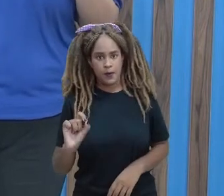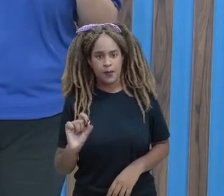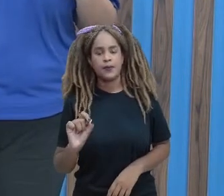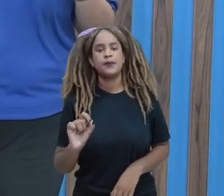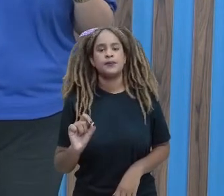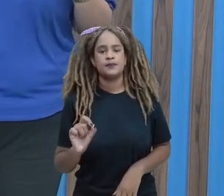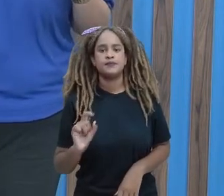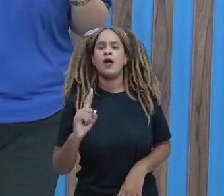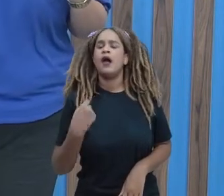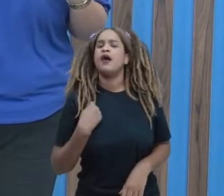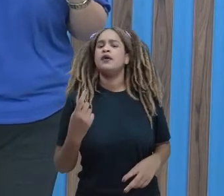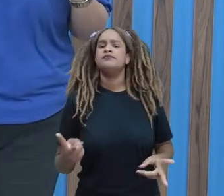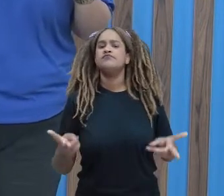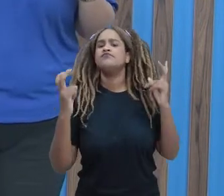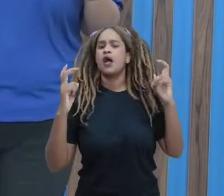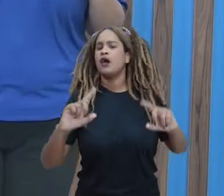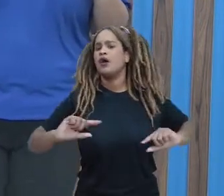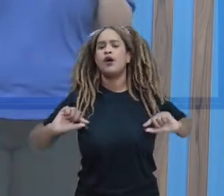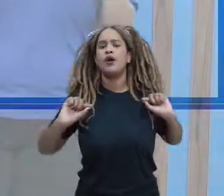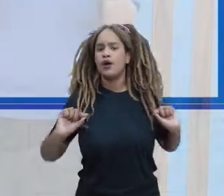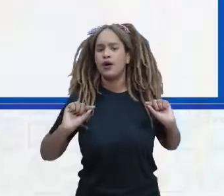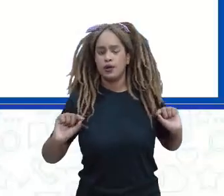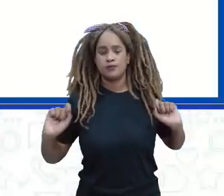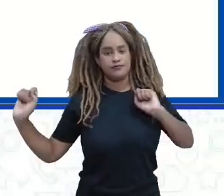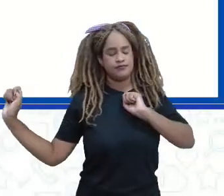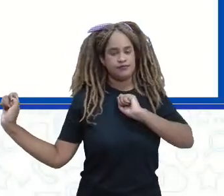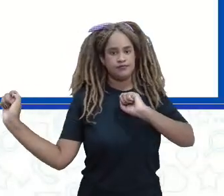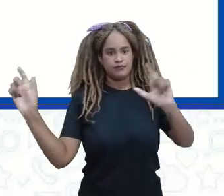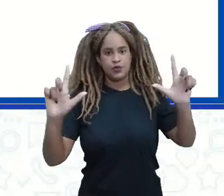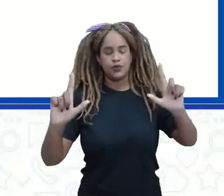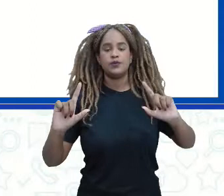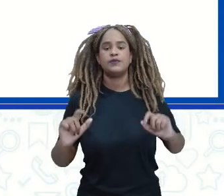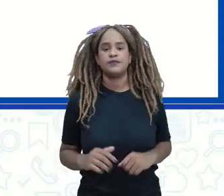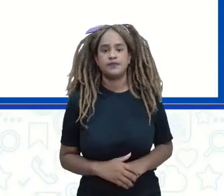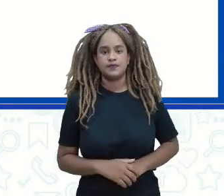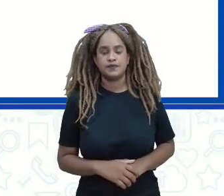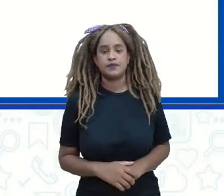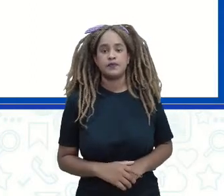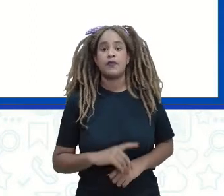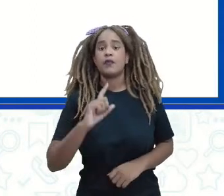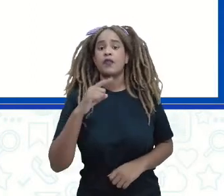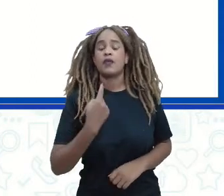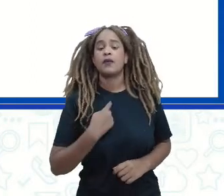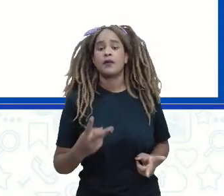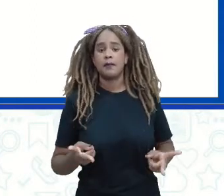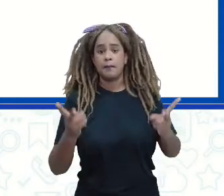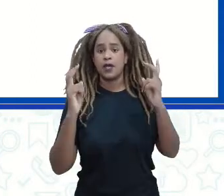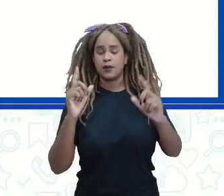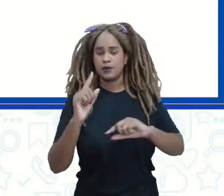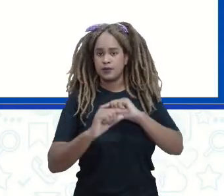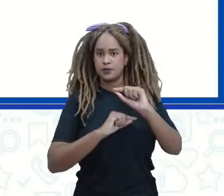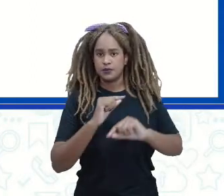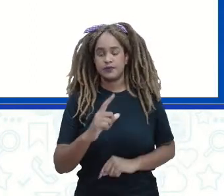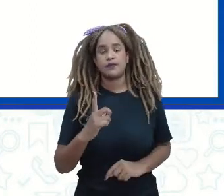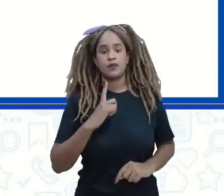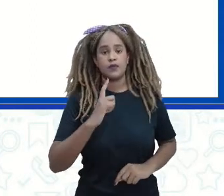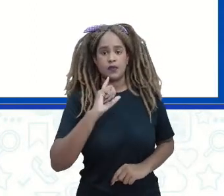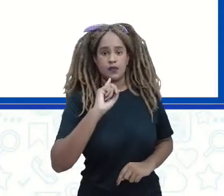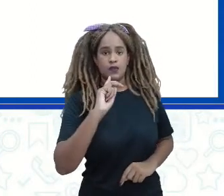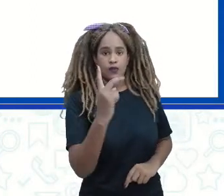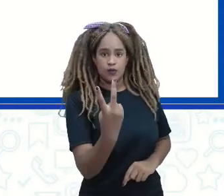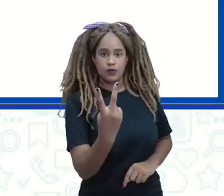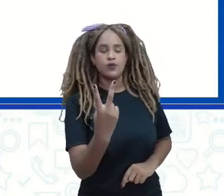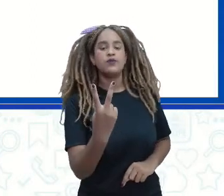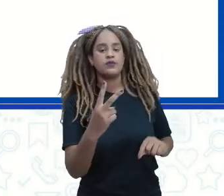pode perceber aí? Então, joga na tela, por favor, Deivinho. A gente tá vendo, gente, os dois ímãs aí,